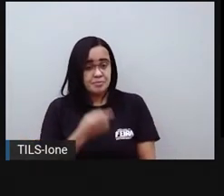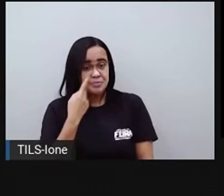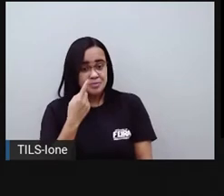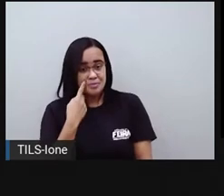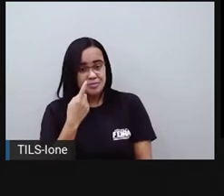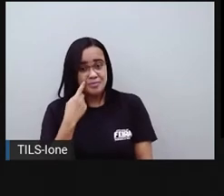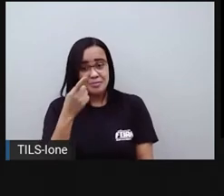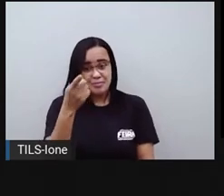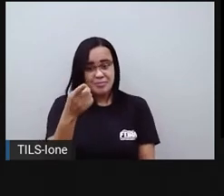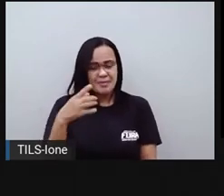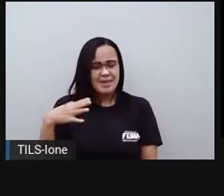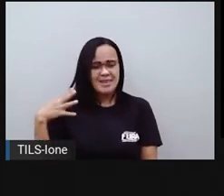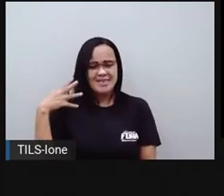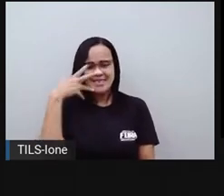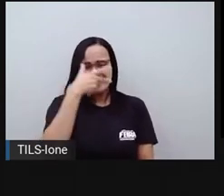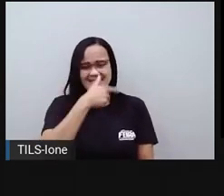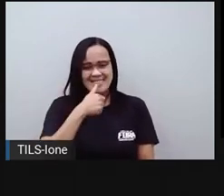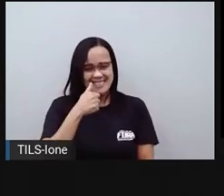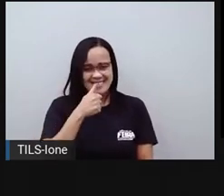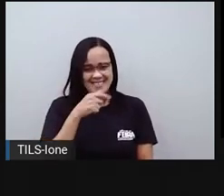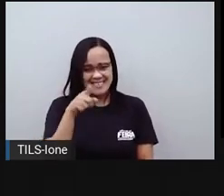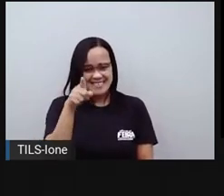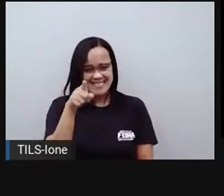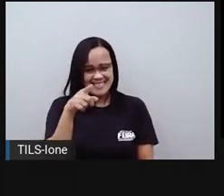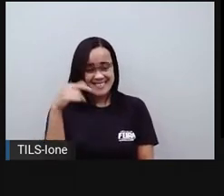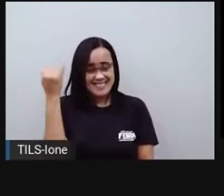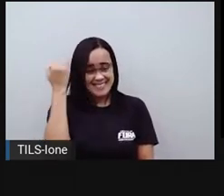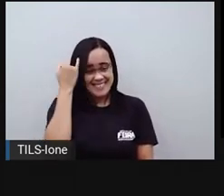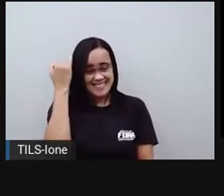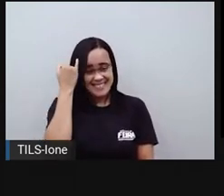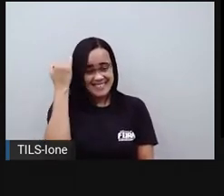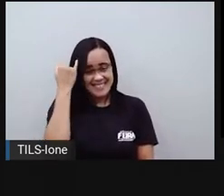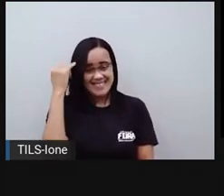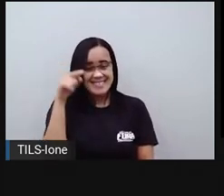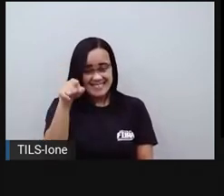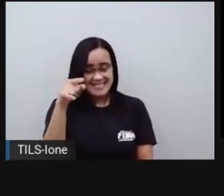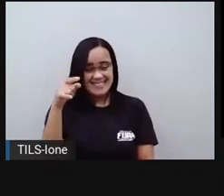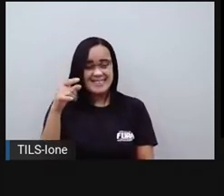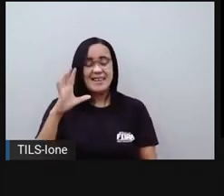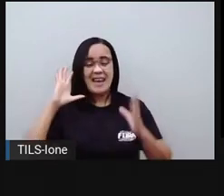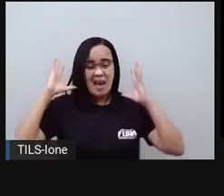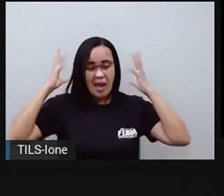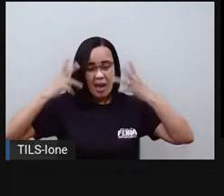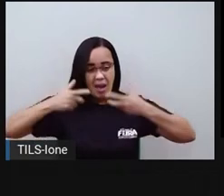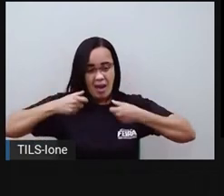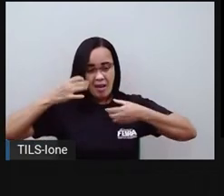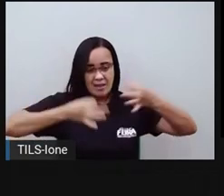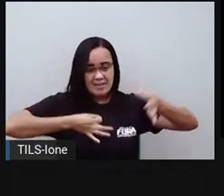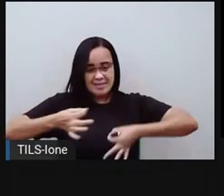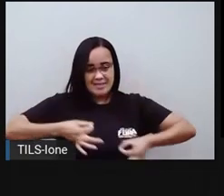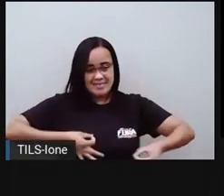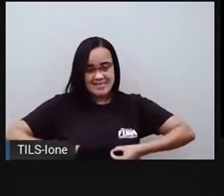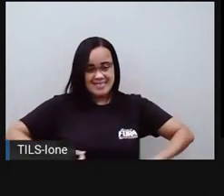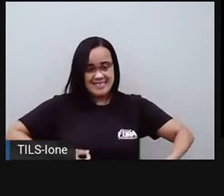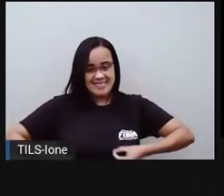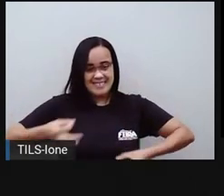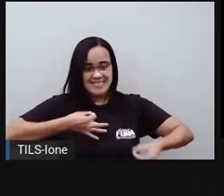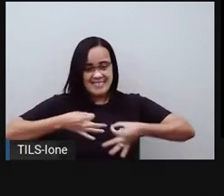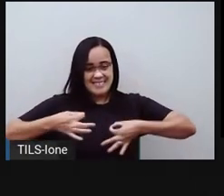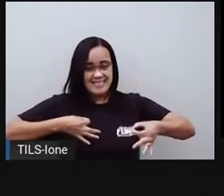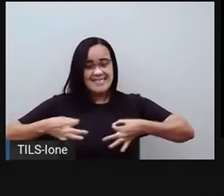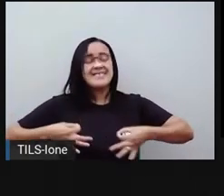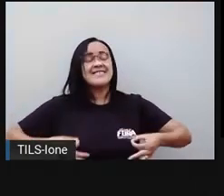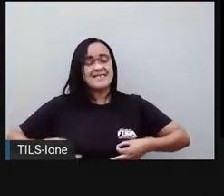lindo. Toda olha que princinha. É a nossa onça pintada. Isso mesmo, que vive nas